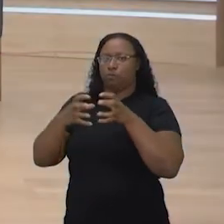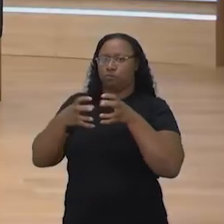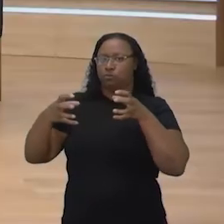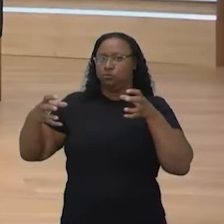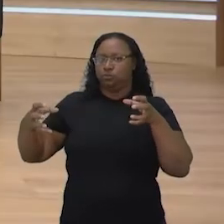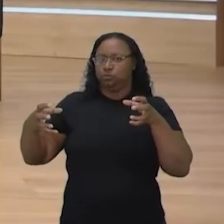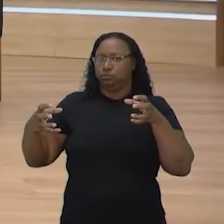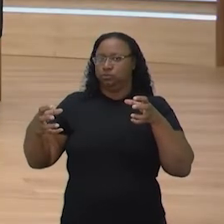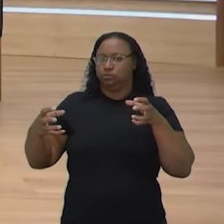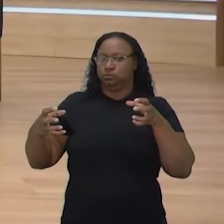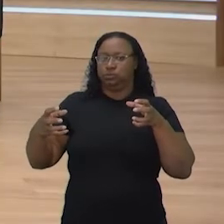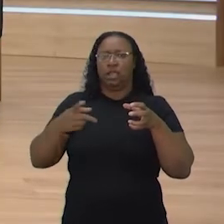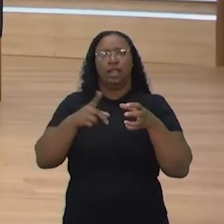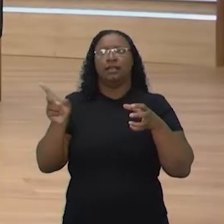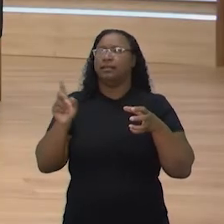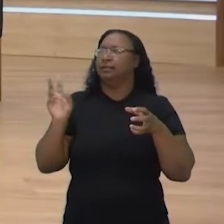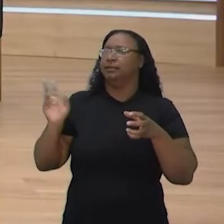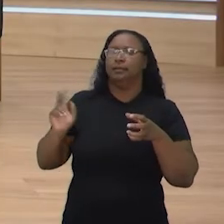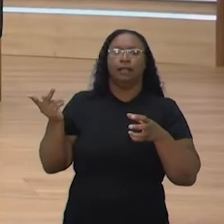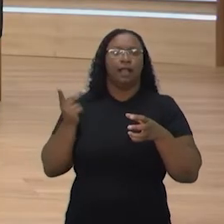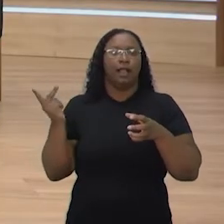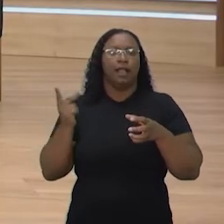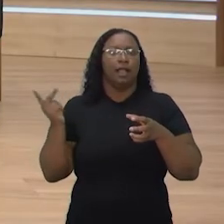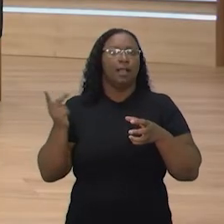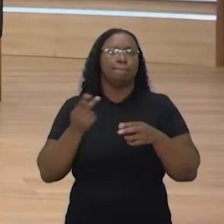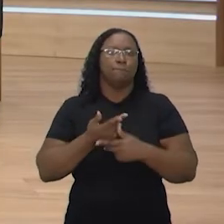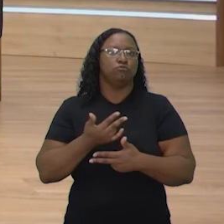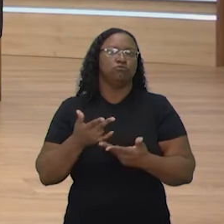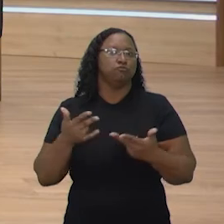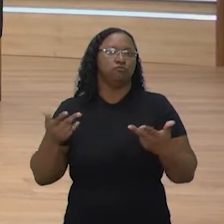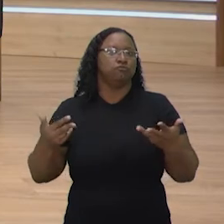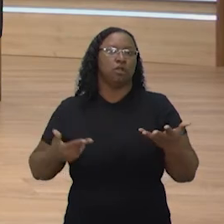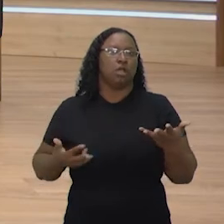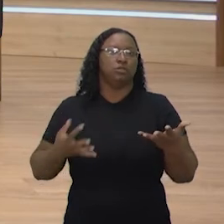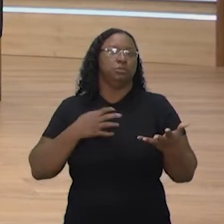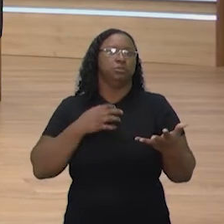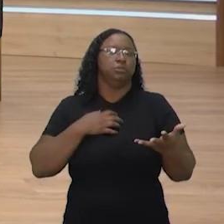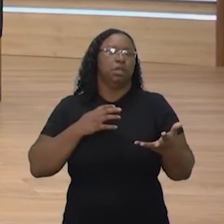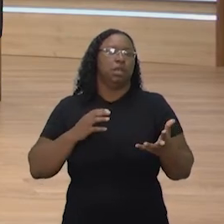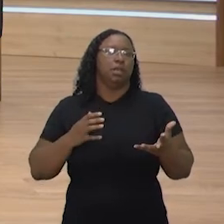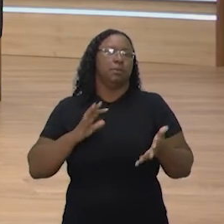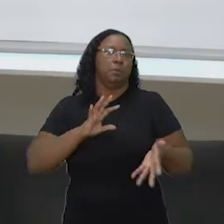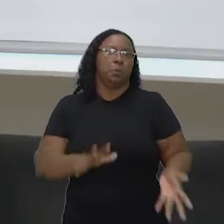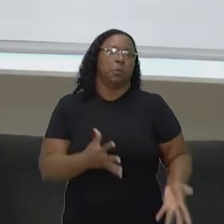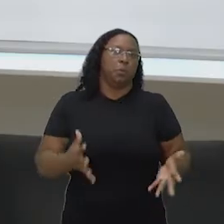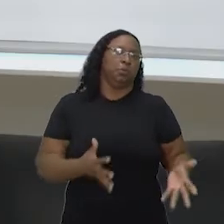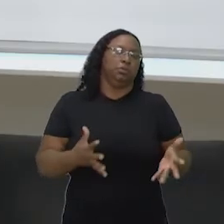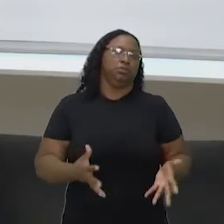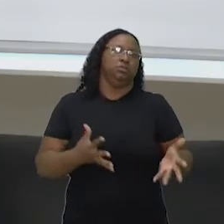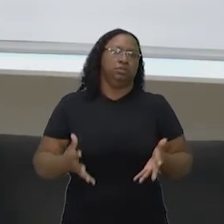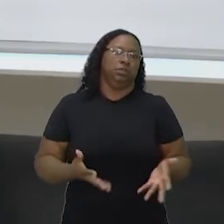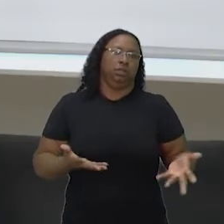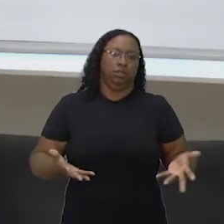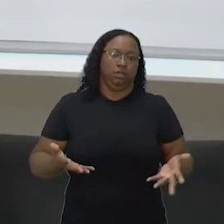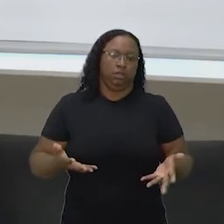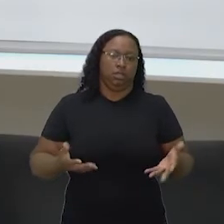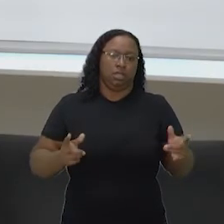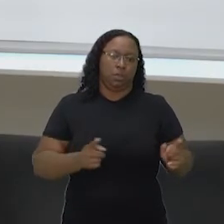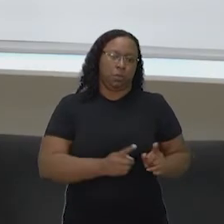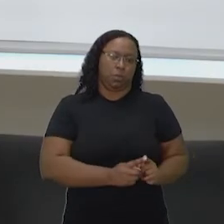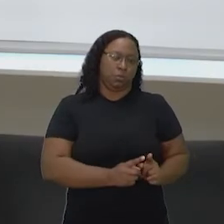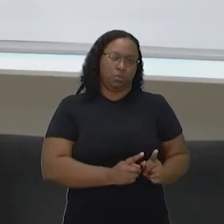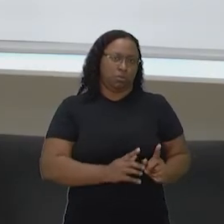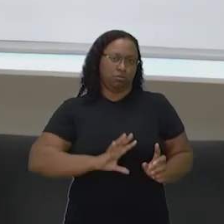lenha. Então, isso que eu ia falar agora, você pode usar diversos resíduos para produzir tanto o briquete quanto o pellet.